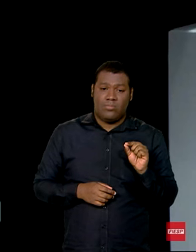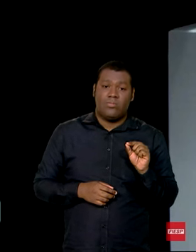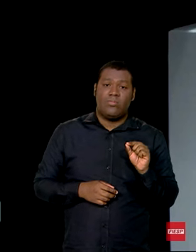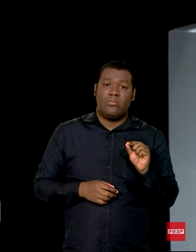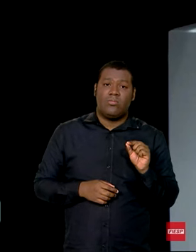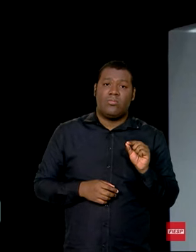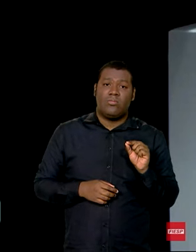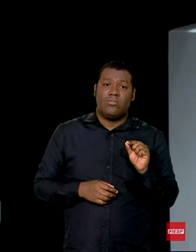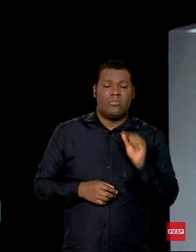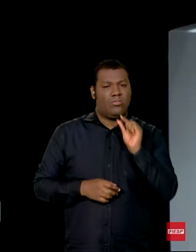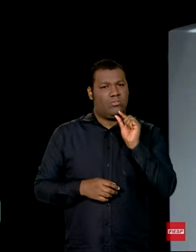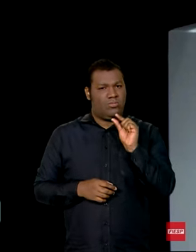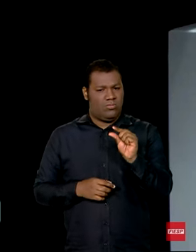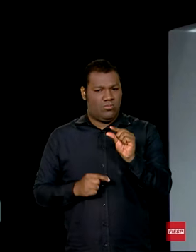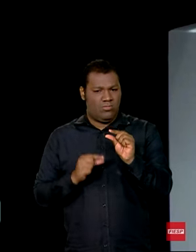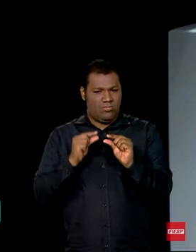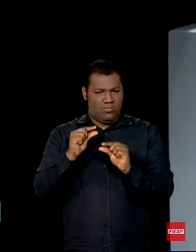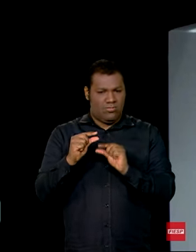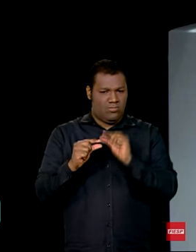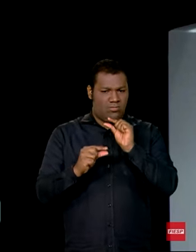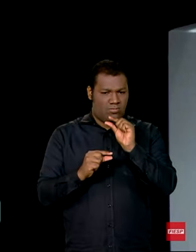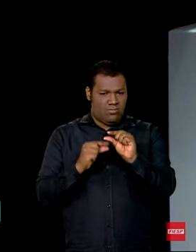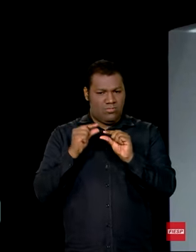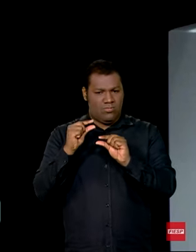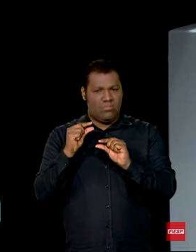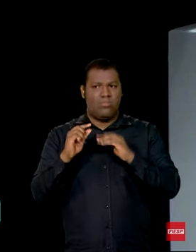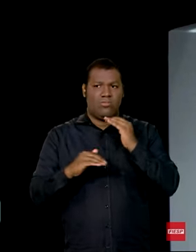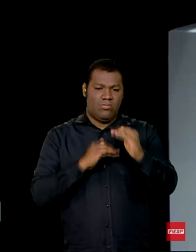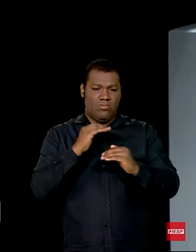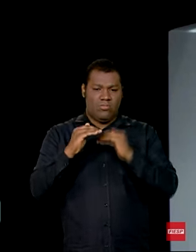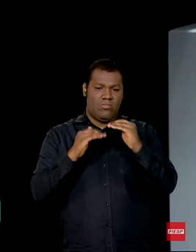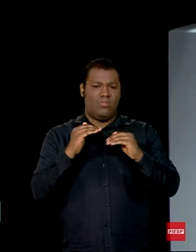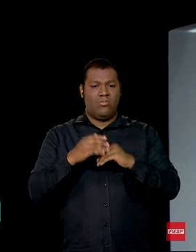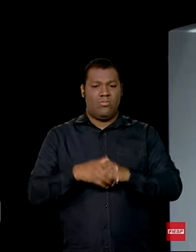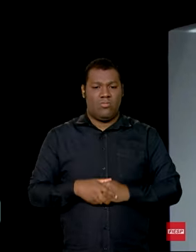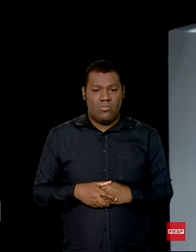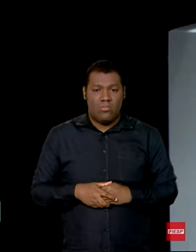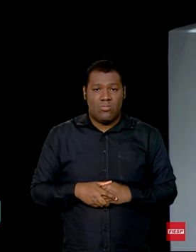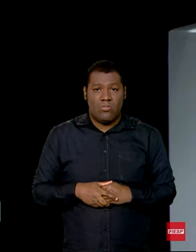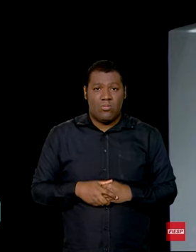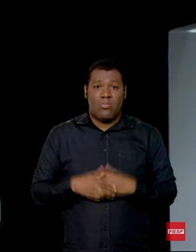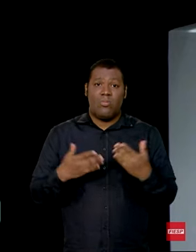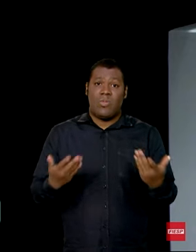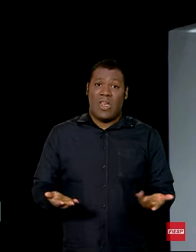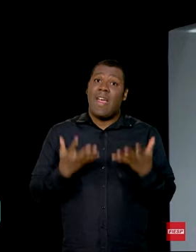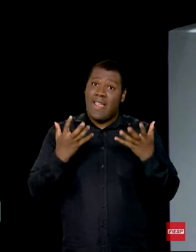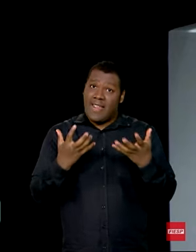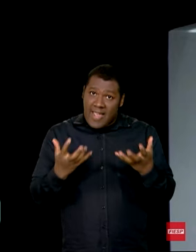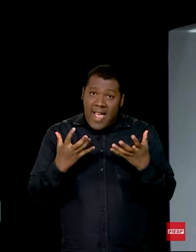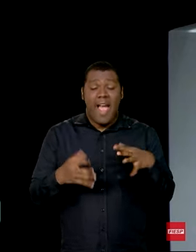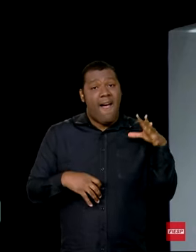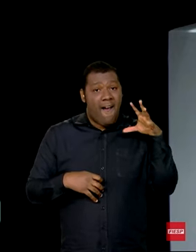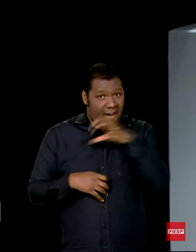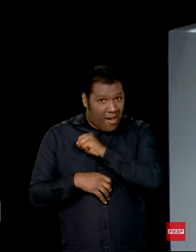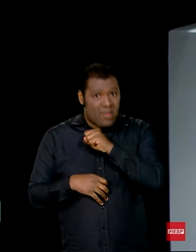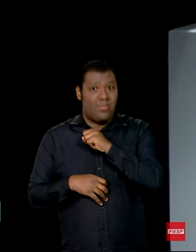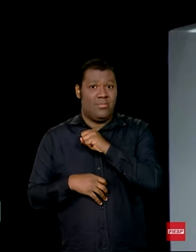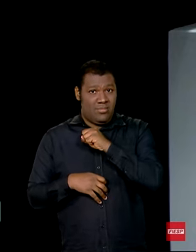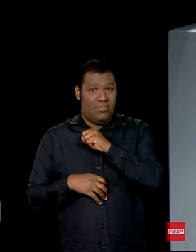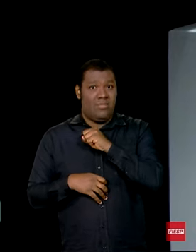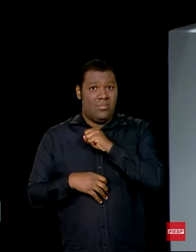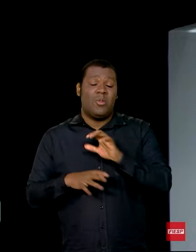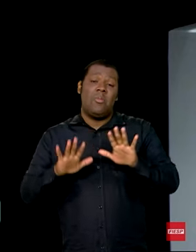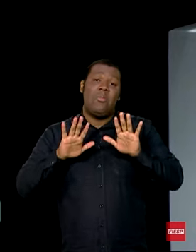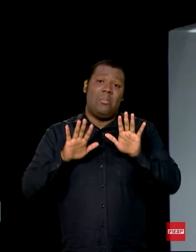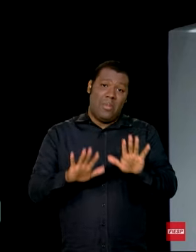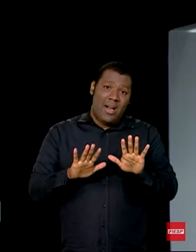maneira gradual do que não fazer. Claro que seria ótimo que fosse implantado o ano que vem. Mas é melhor que